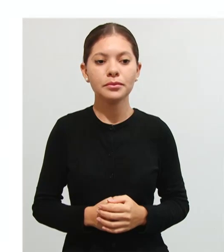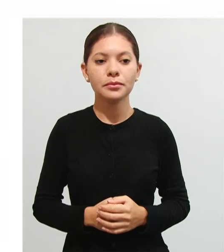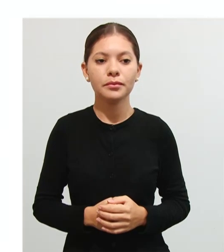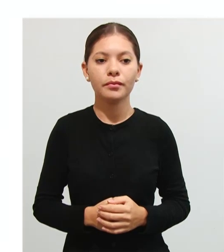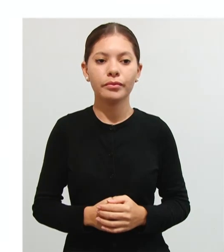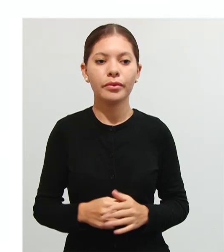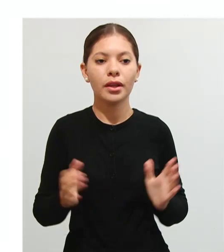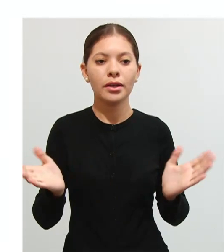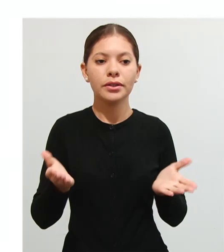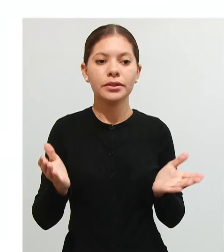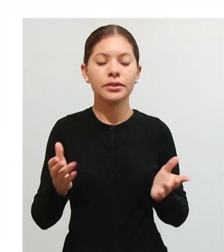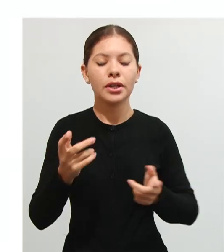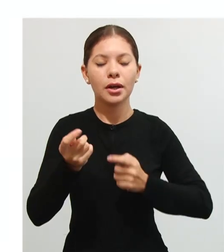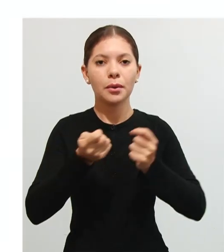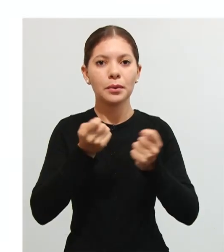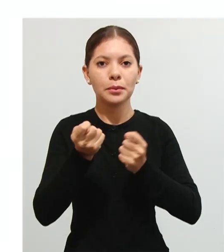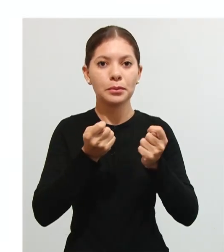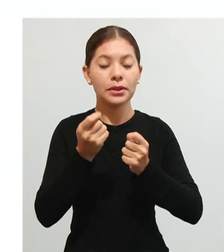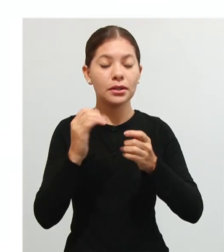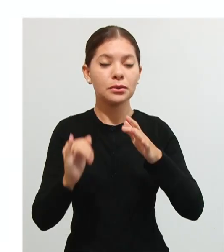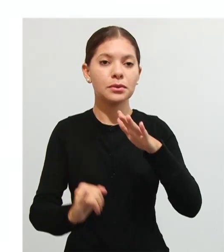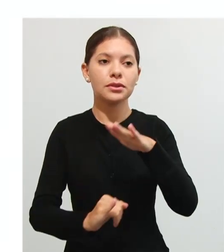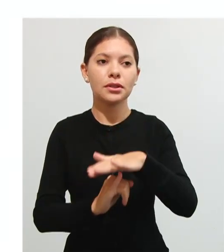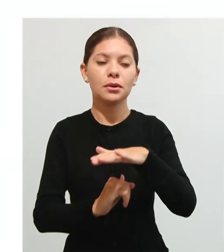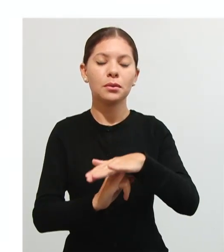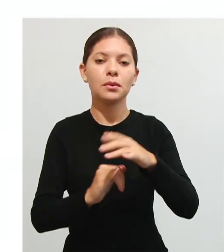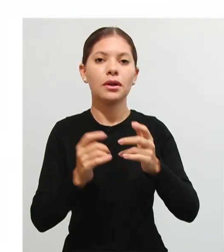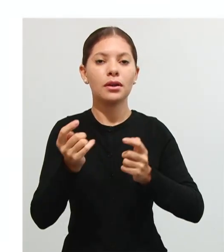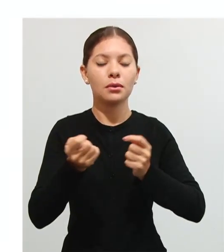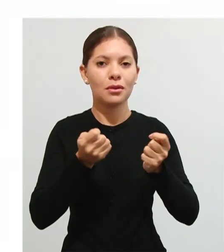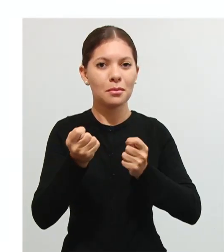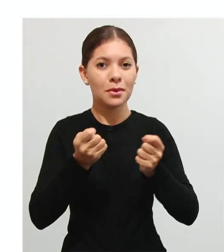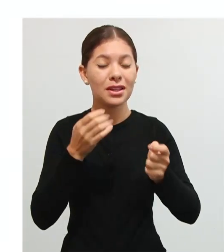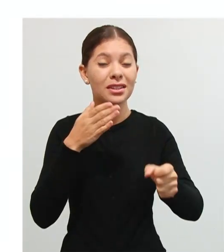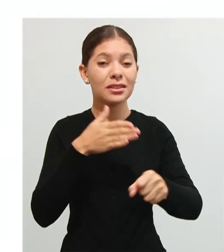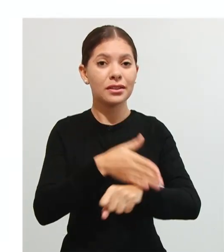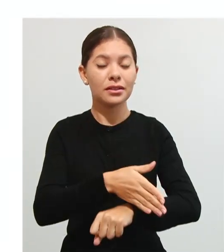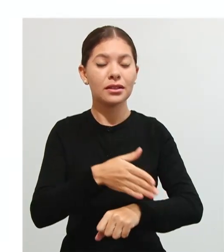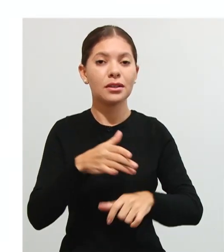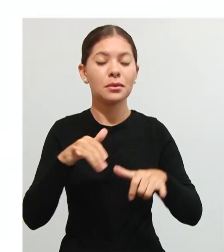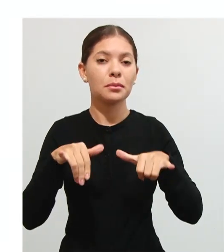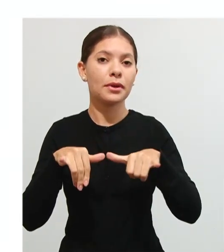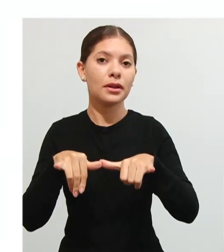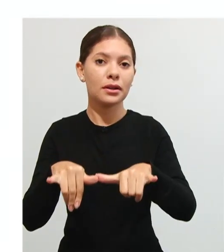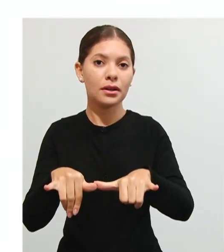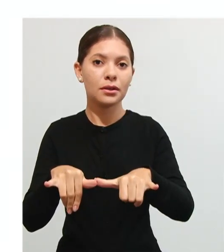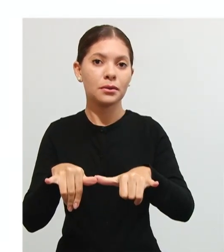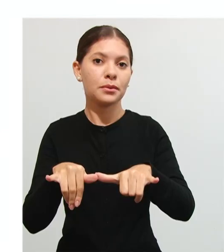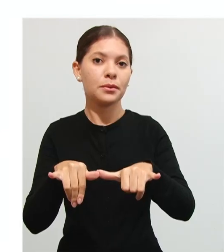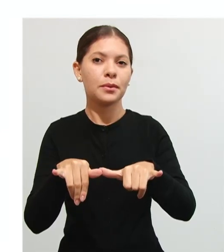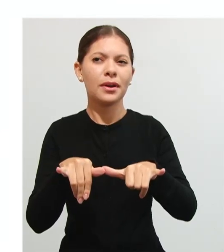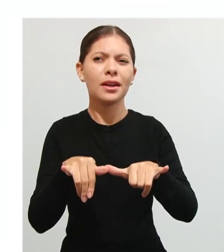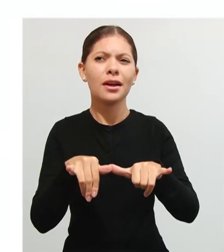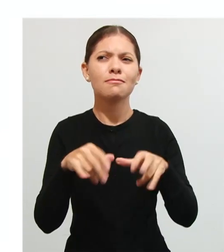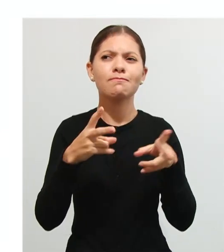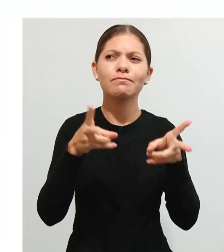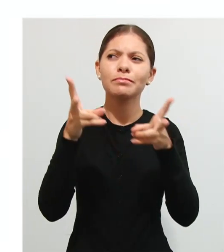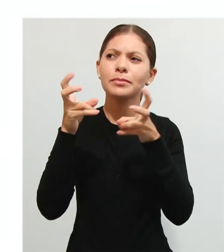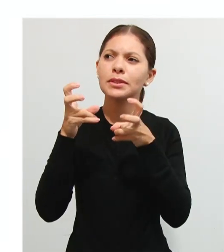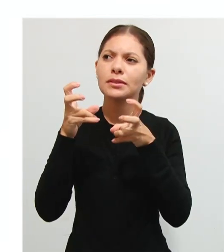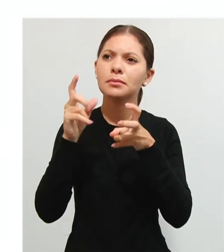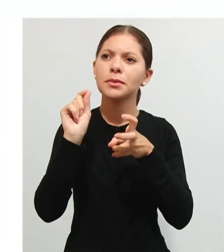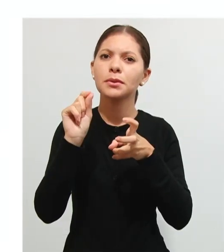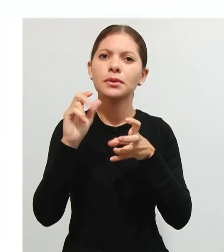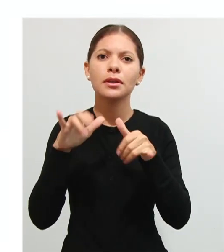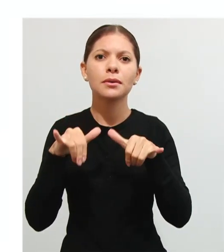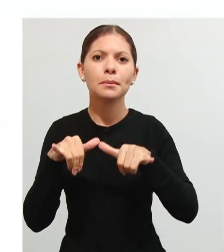Já a economia institucional, que é essa economia que intervém no mercado, ela detectou, ela percebeu que o